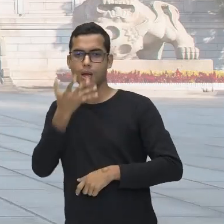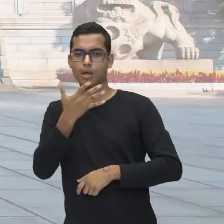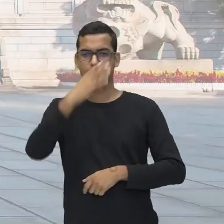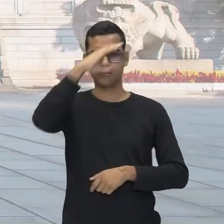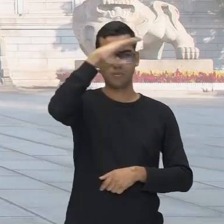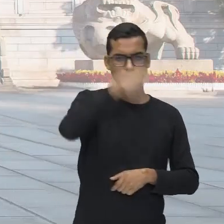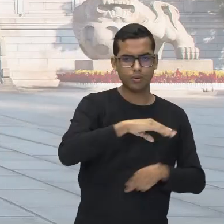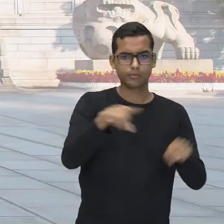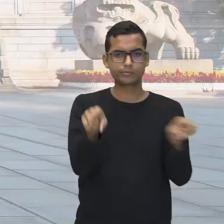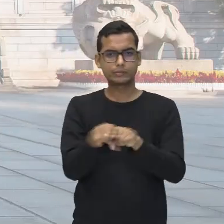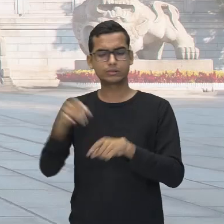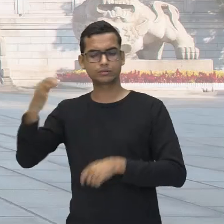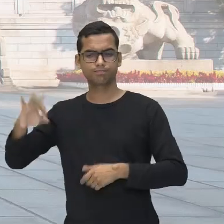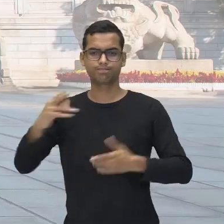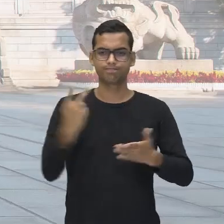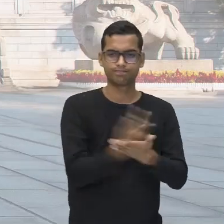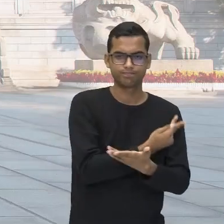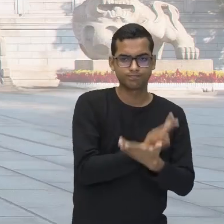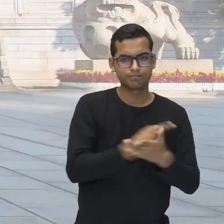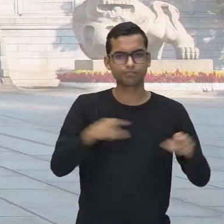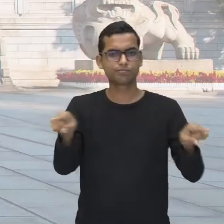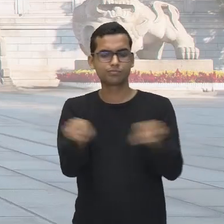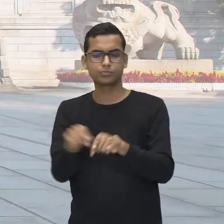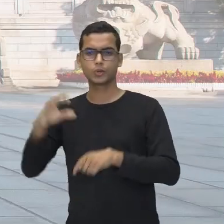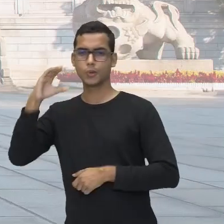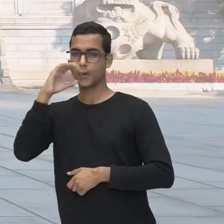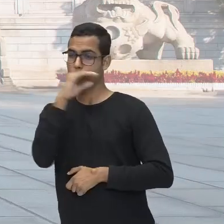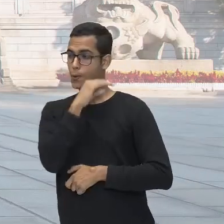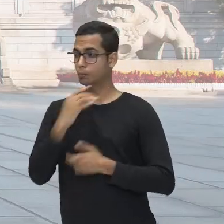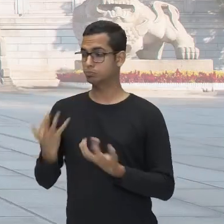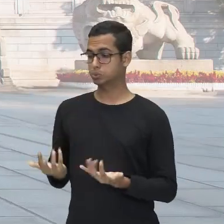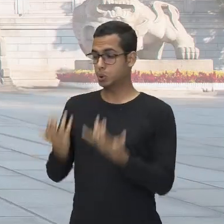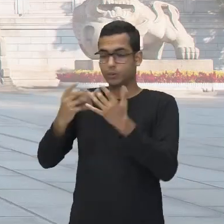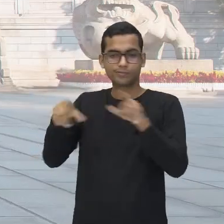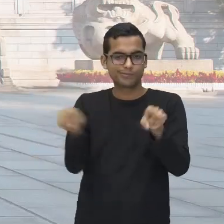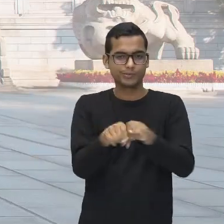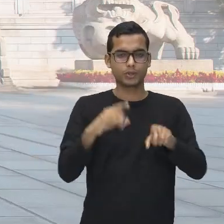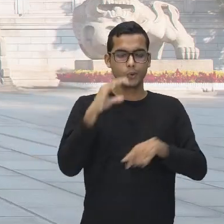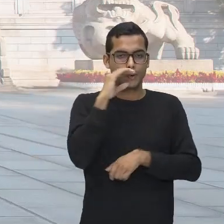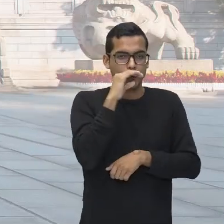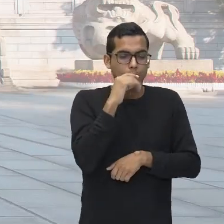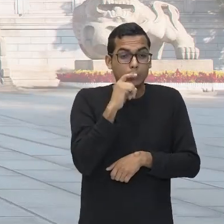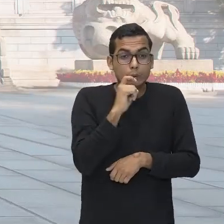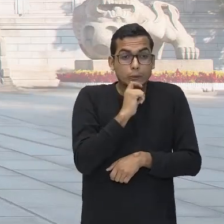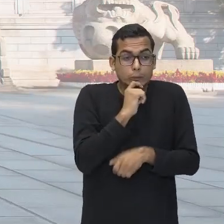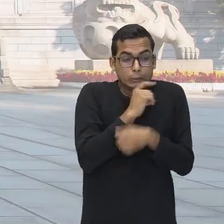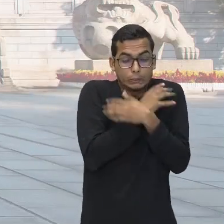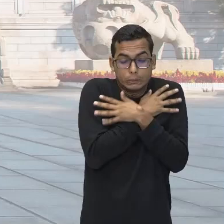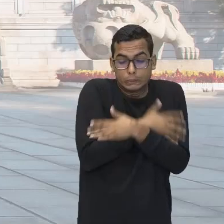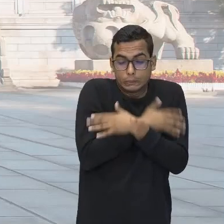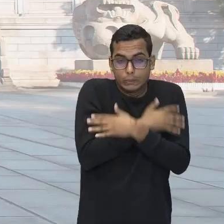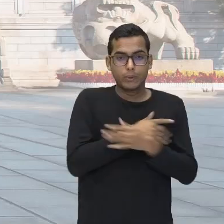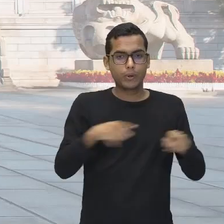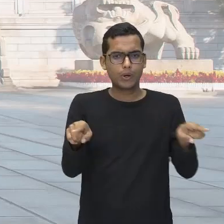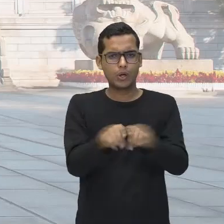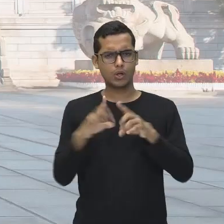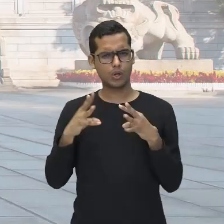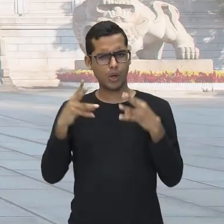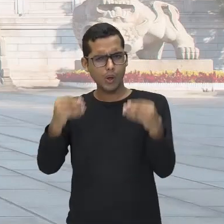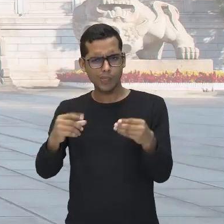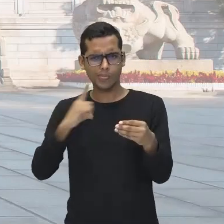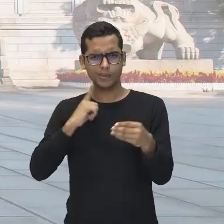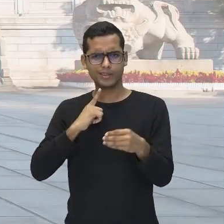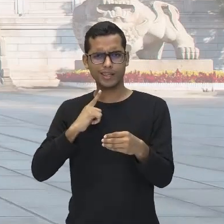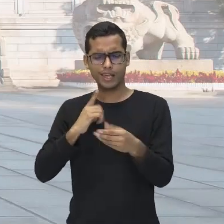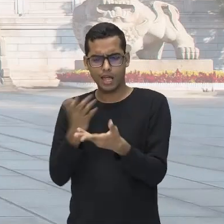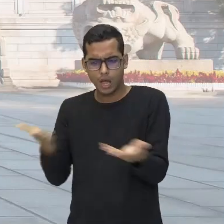o certo e o errado, o calor e o frio. Para tudo que existe, existe um contrário,